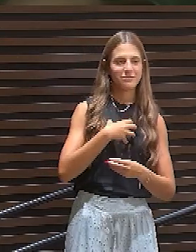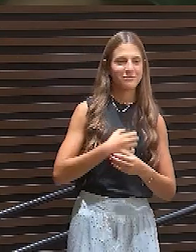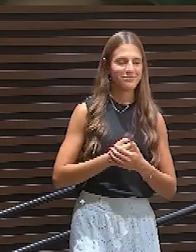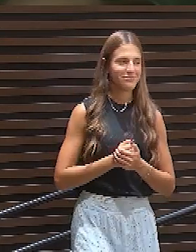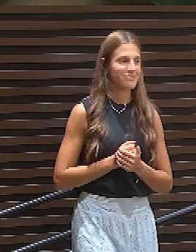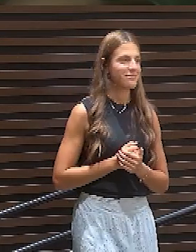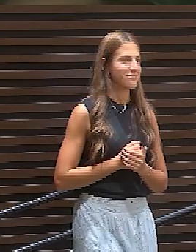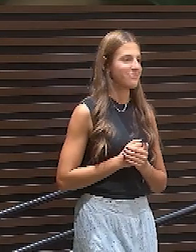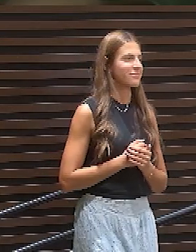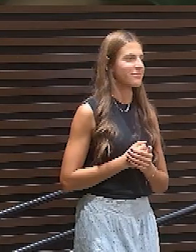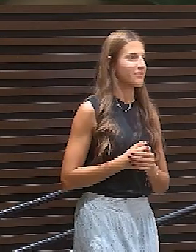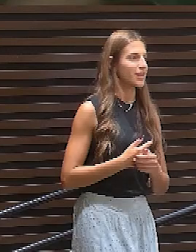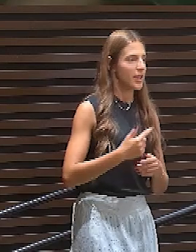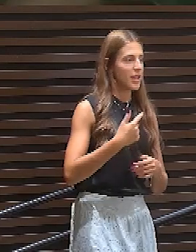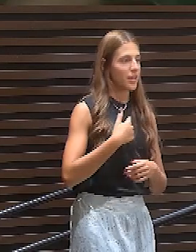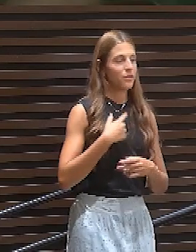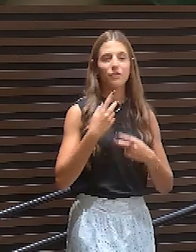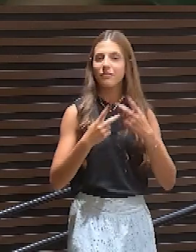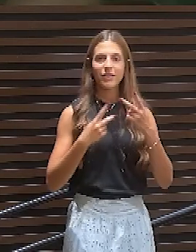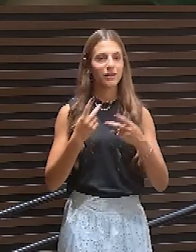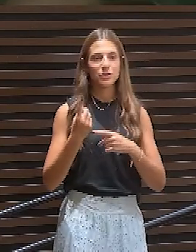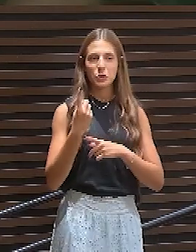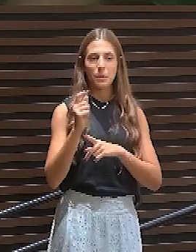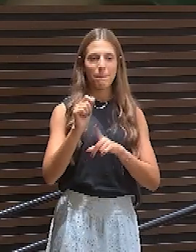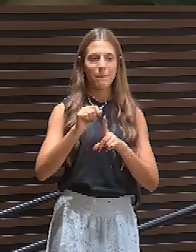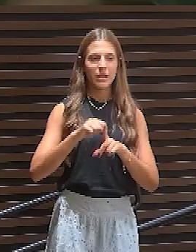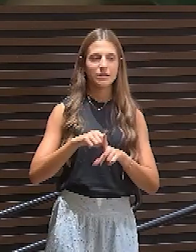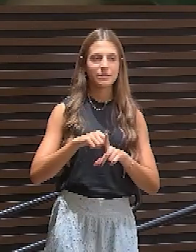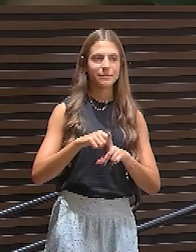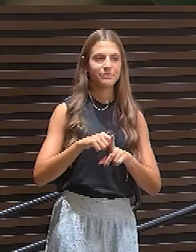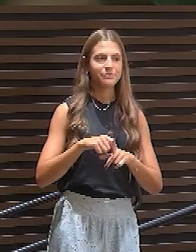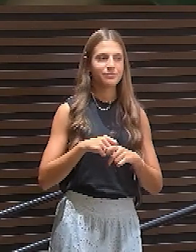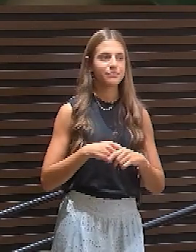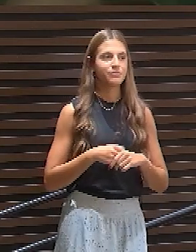Eu não estou falando nem um mês.